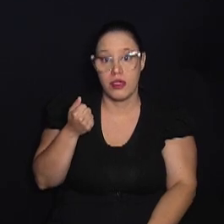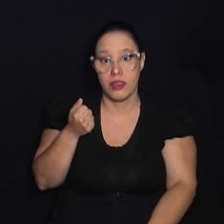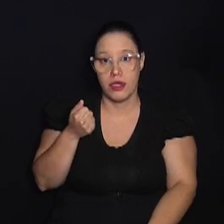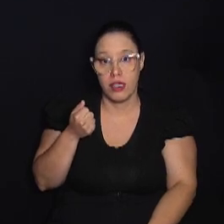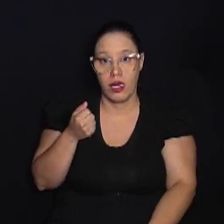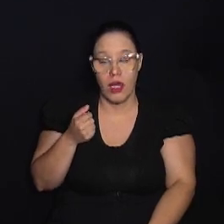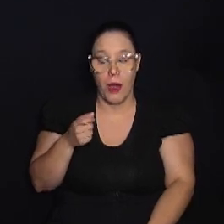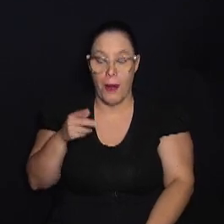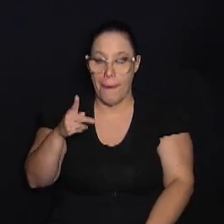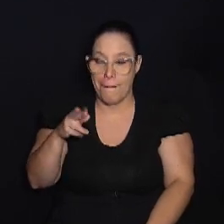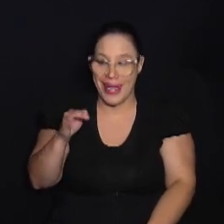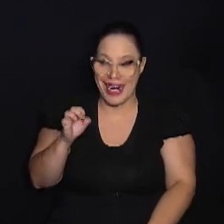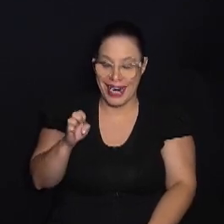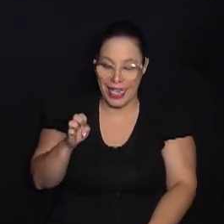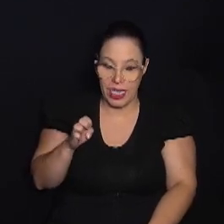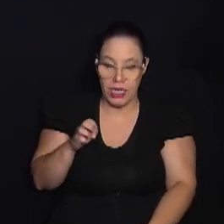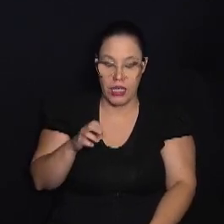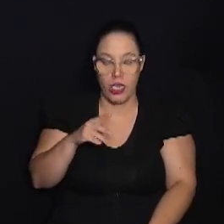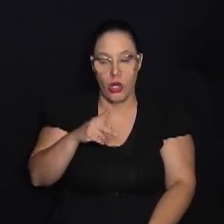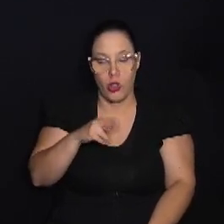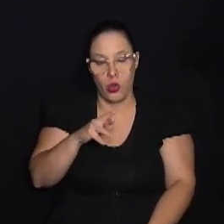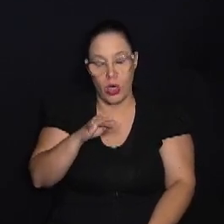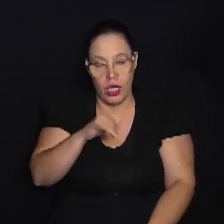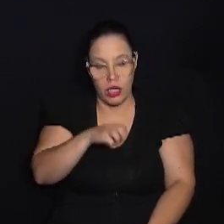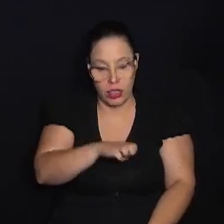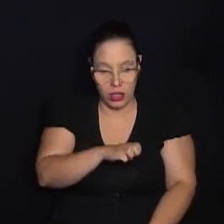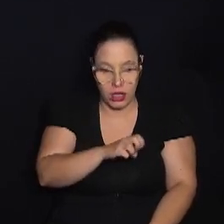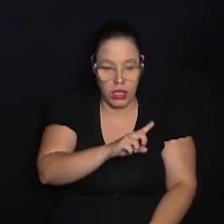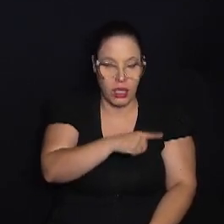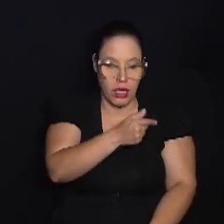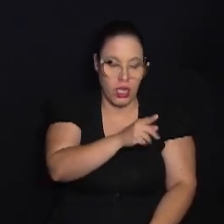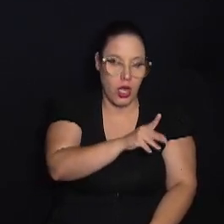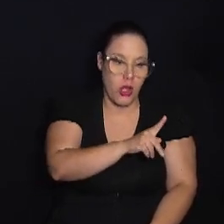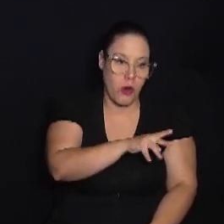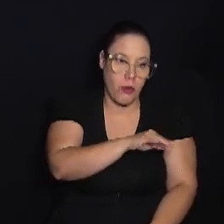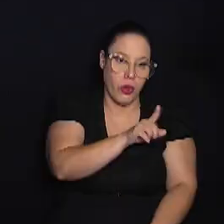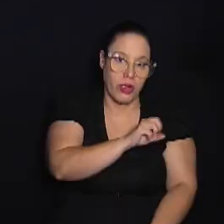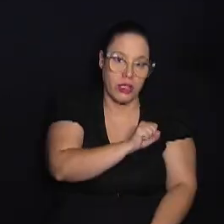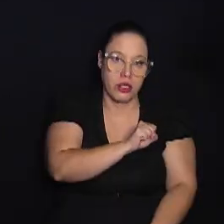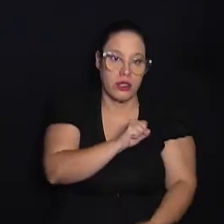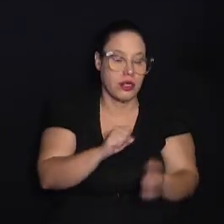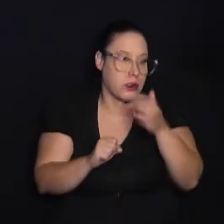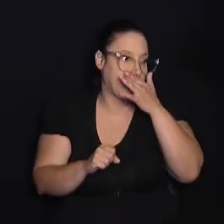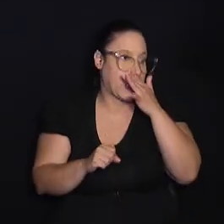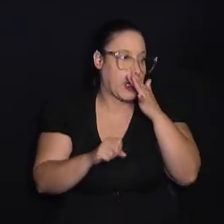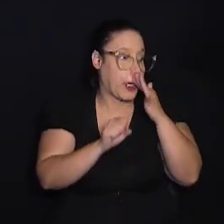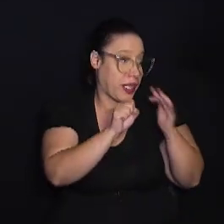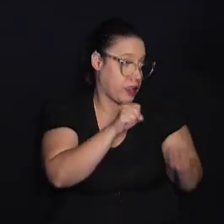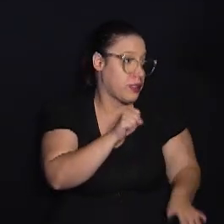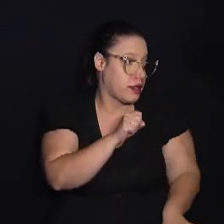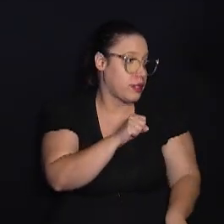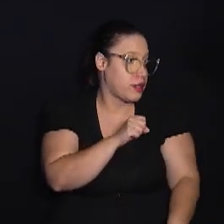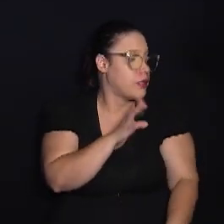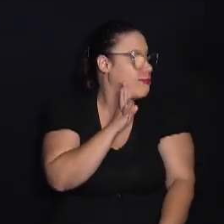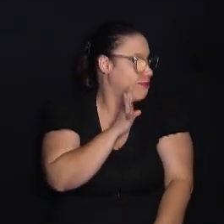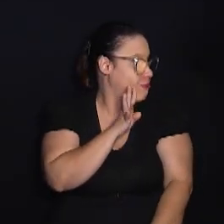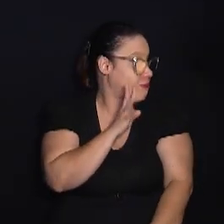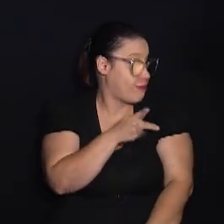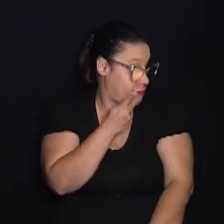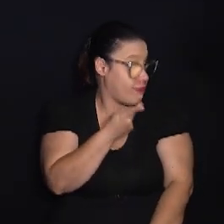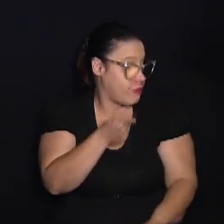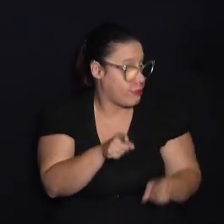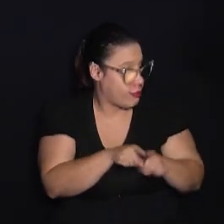no pós, são essenciais para manter a qualidade de vida desse paciente. Exatamente. Acho que o que é legal a gente falar aqui